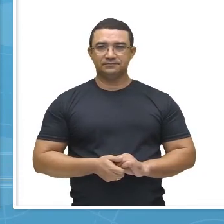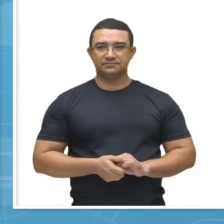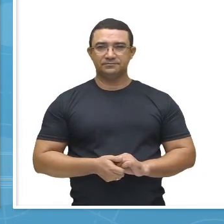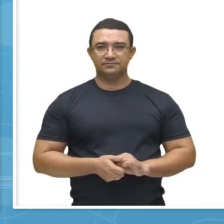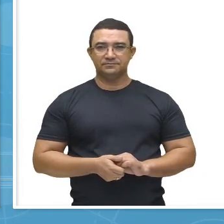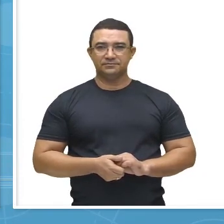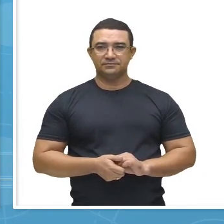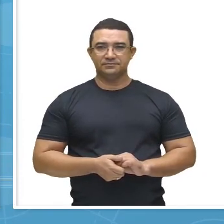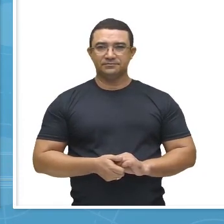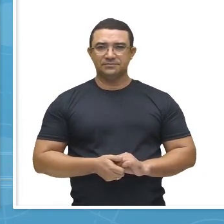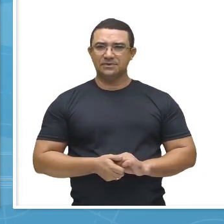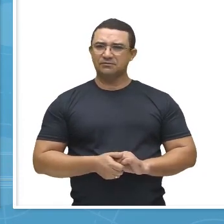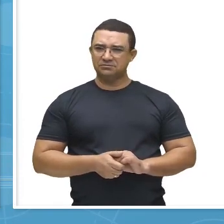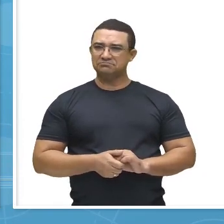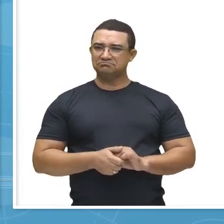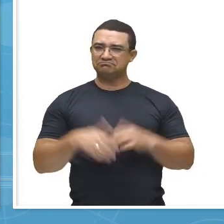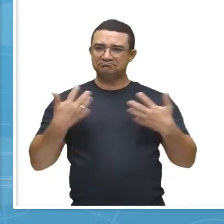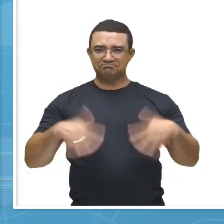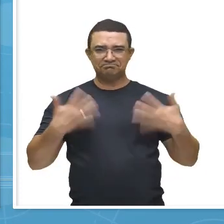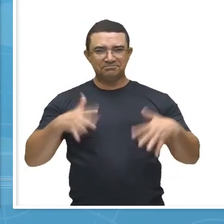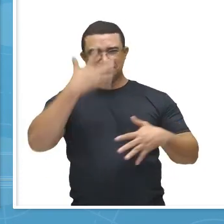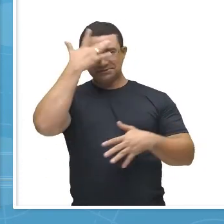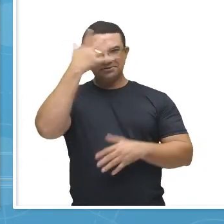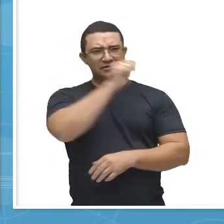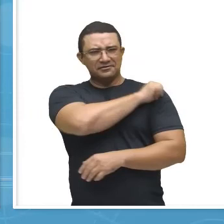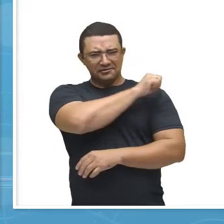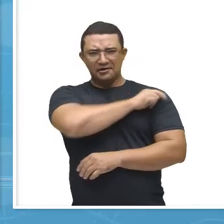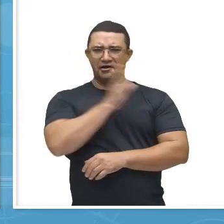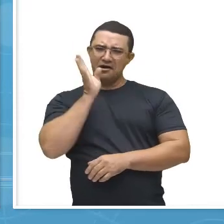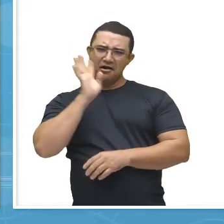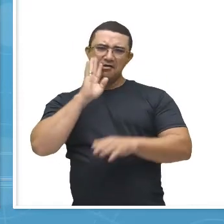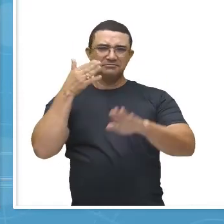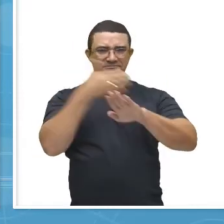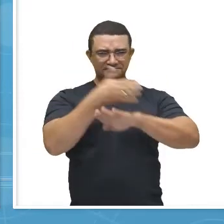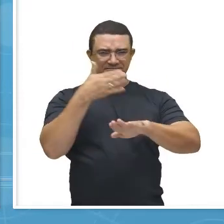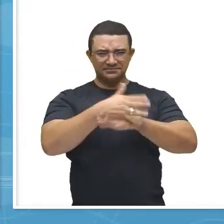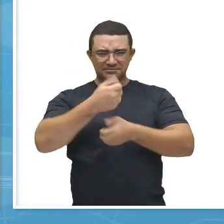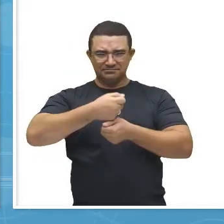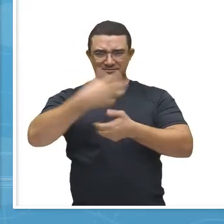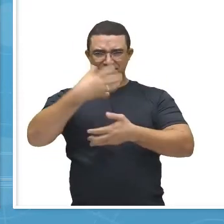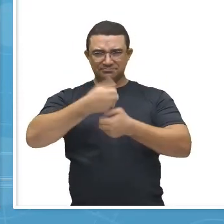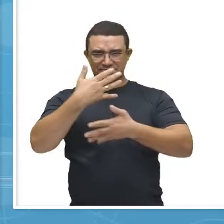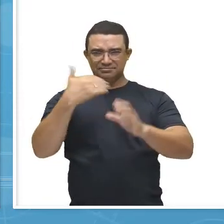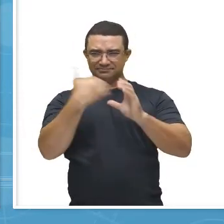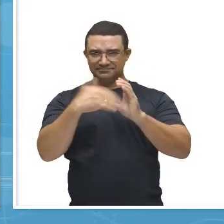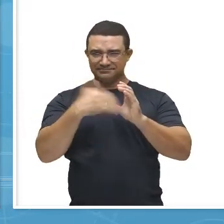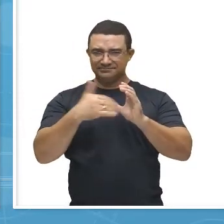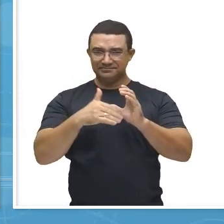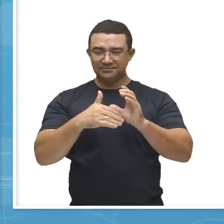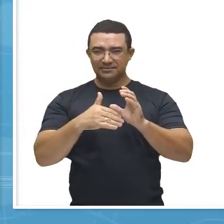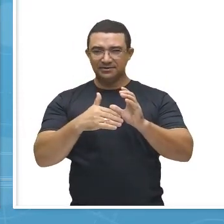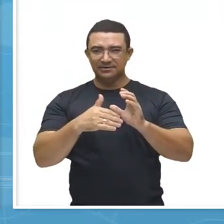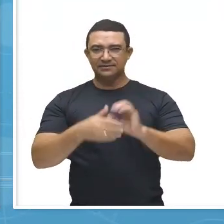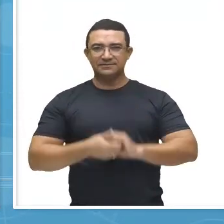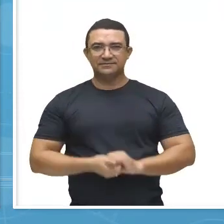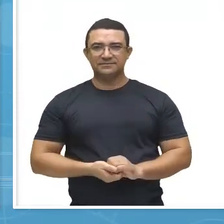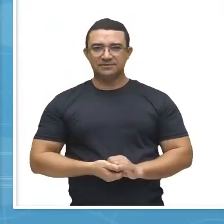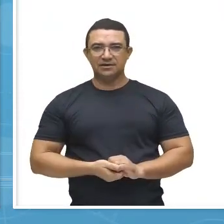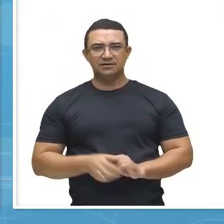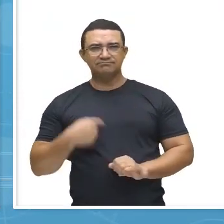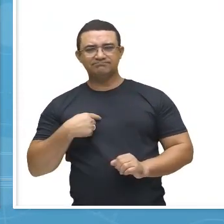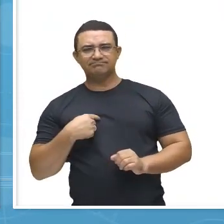bonita participando hoje. Pense um pessoal bacana. O Tiago Emanuel estava falando, olha, estou com dúvida entre a letra A e a letra B,